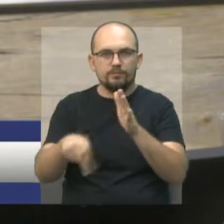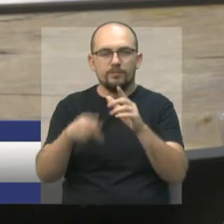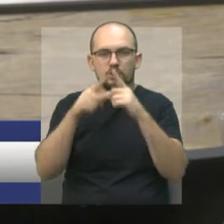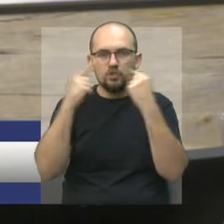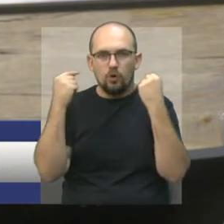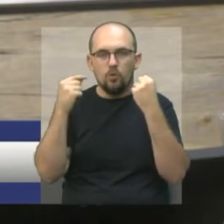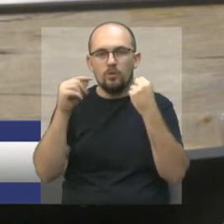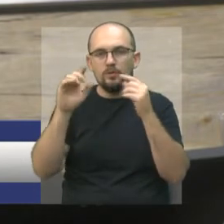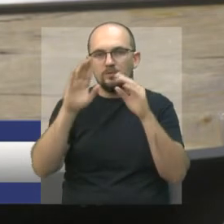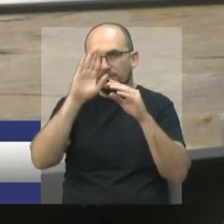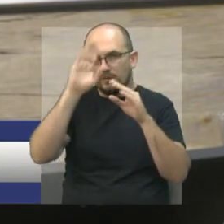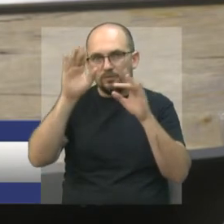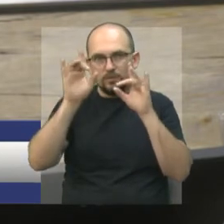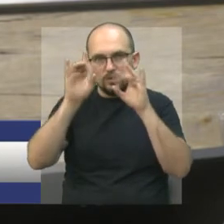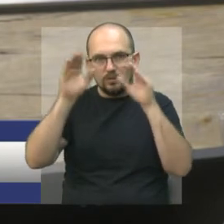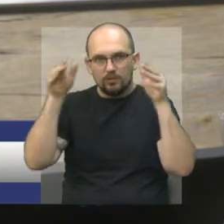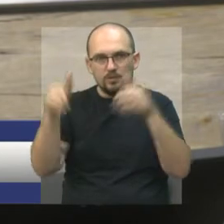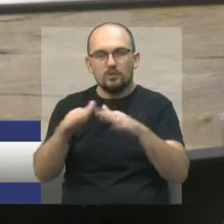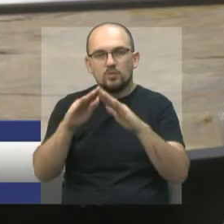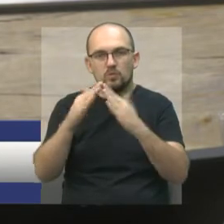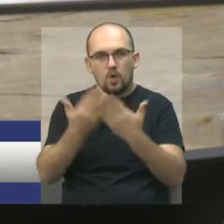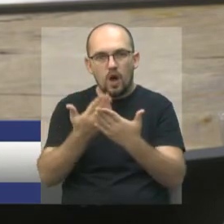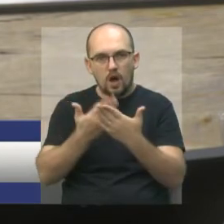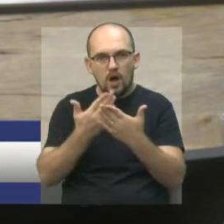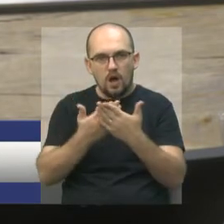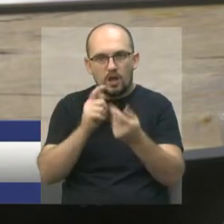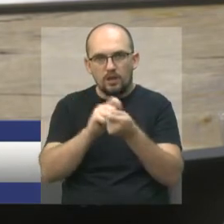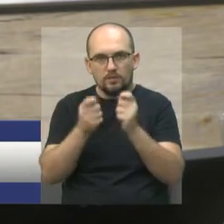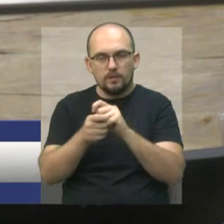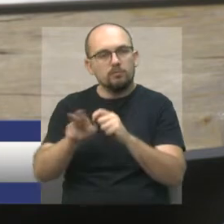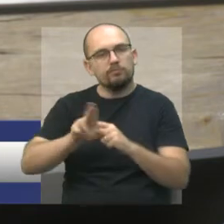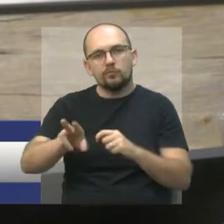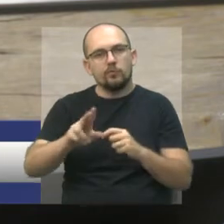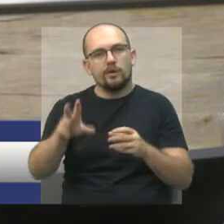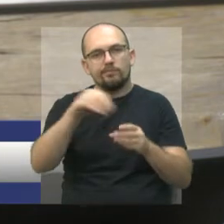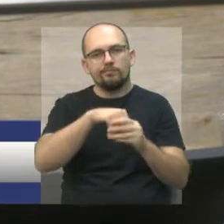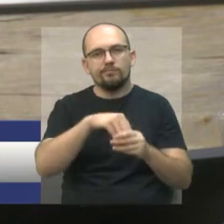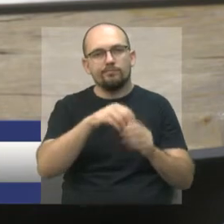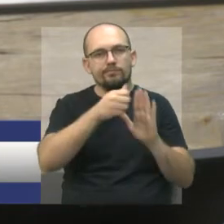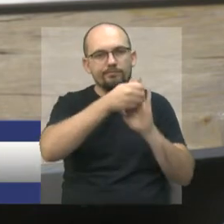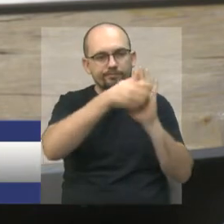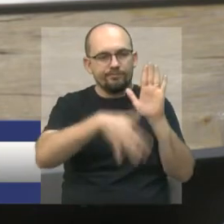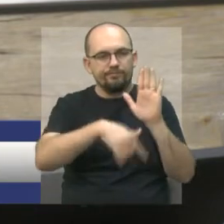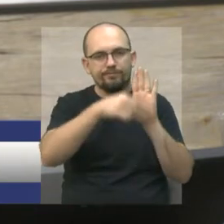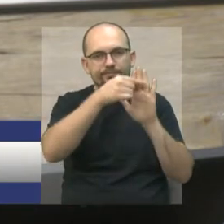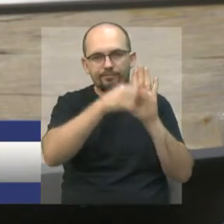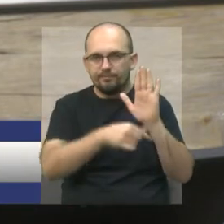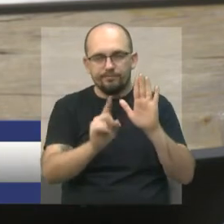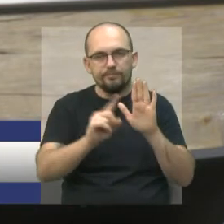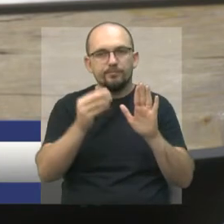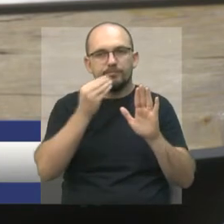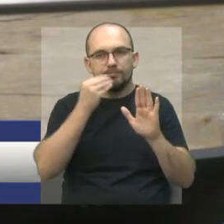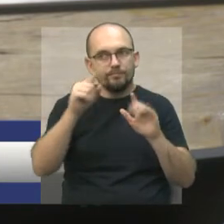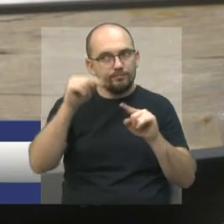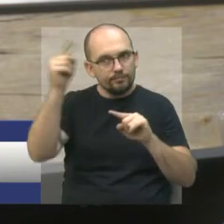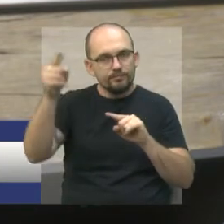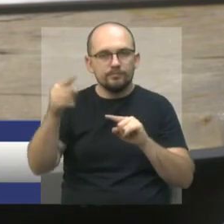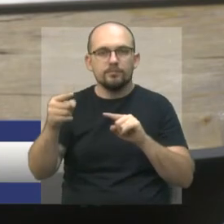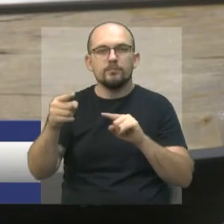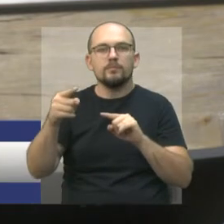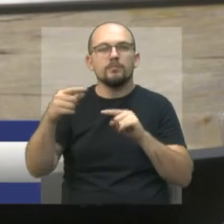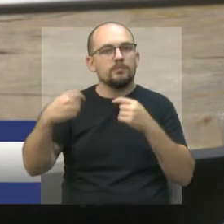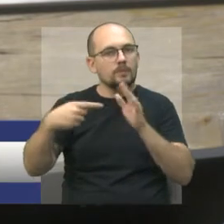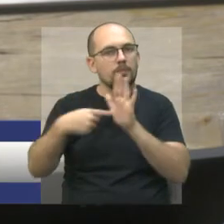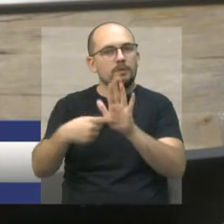com especial atenção às unidades escolares, não é uma diretriz orçamentária, devendo ser apresentada oportunamente quando